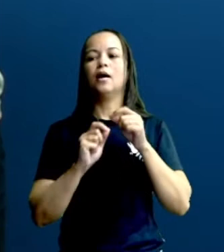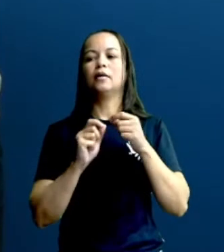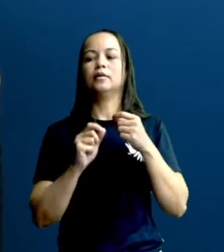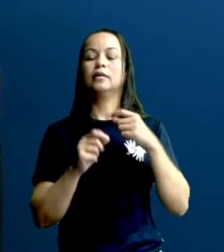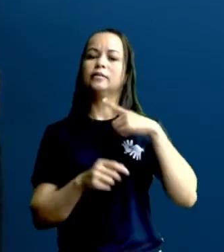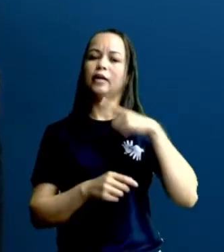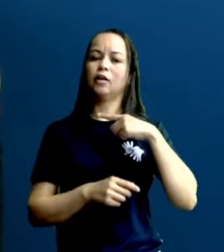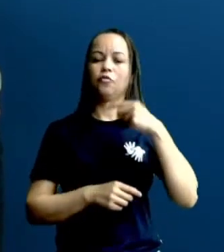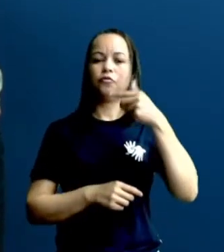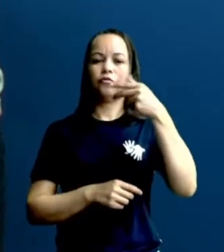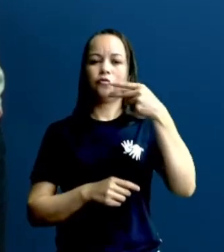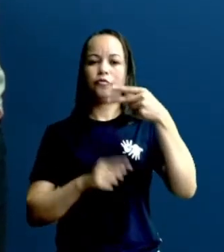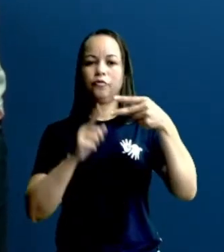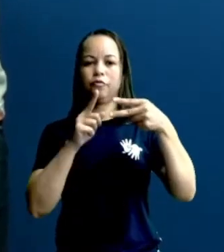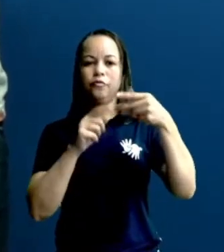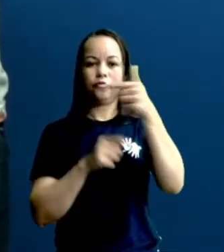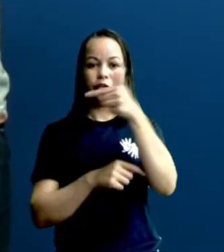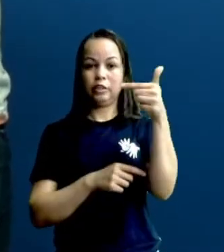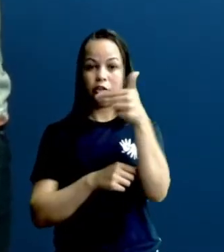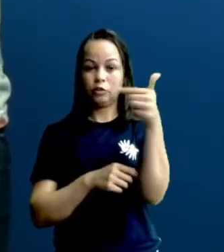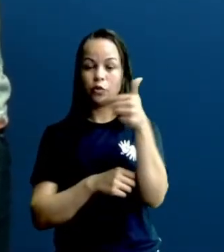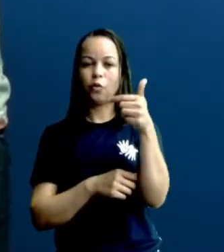terão 22 pares